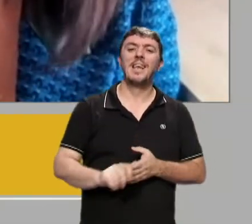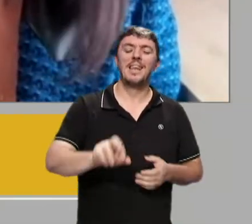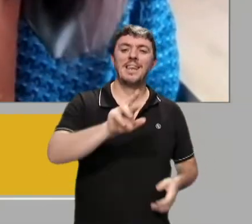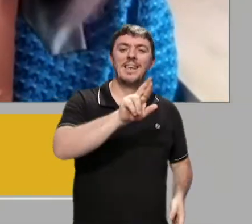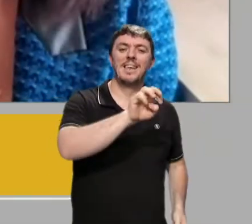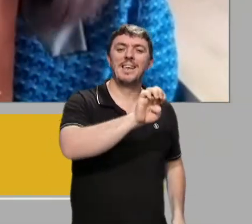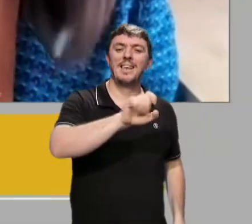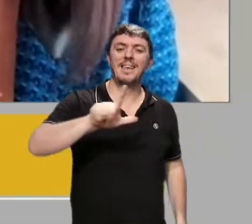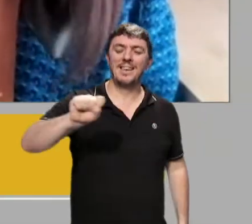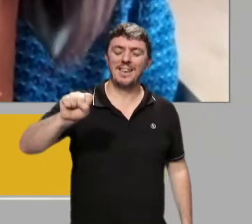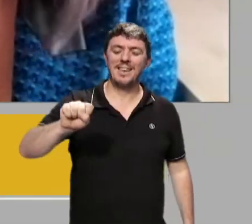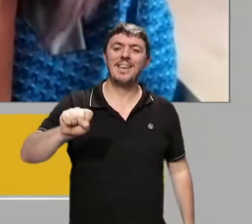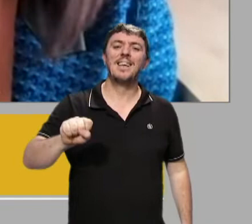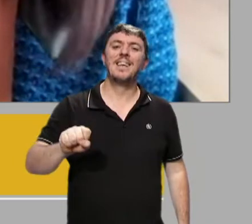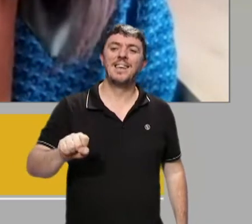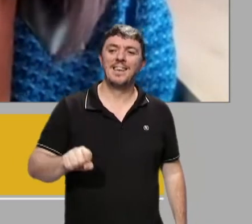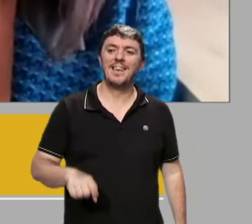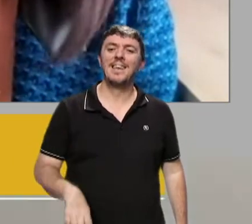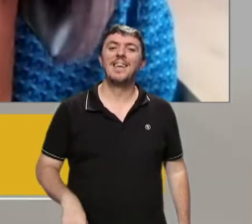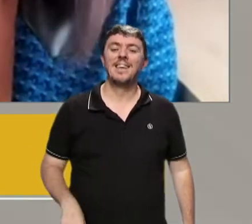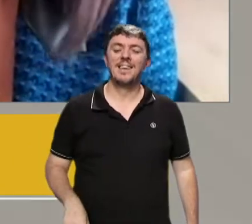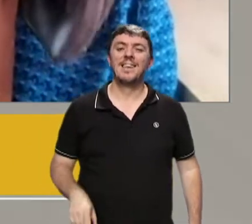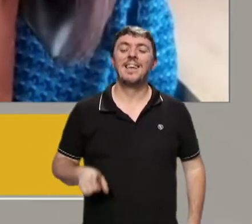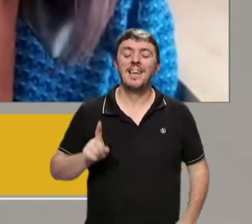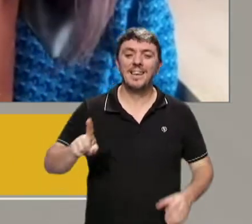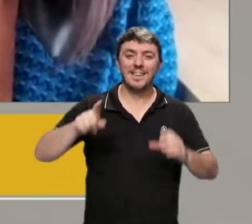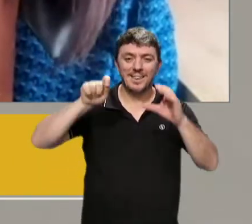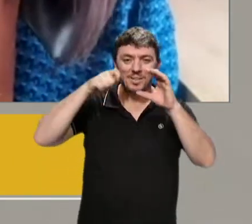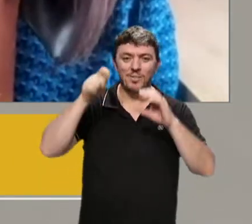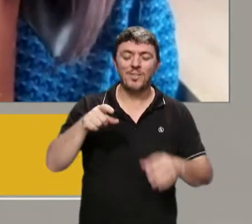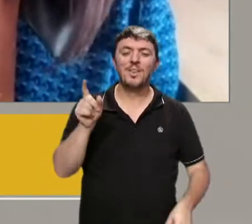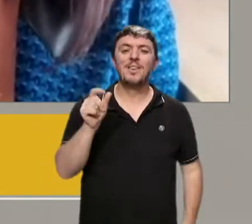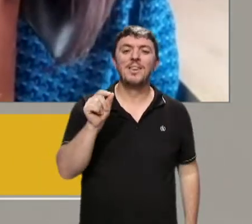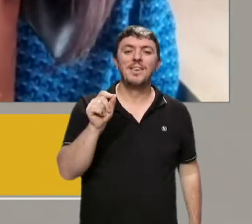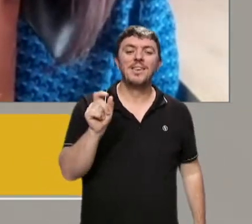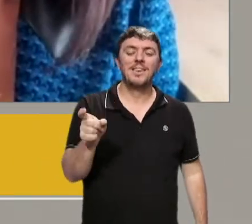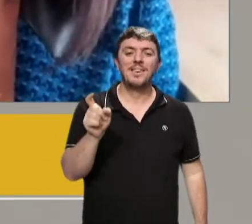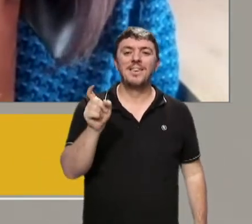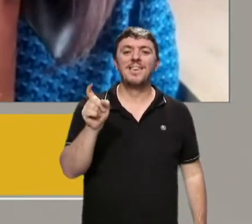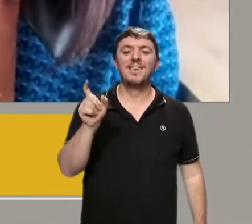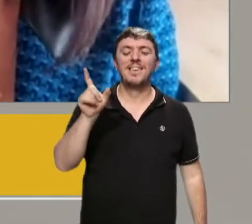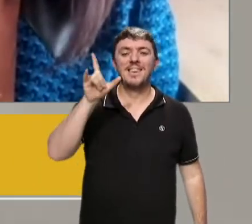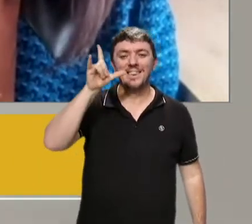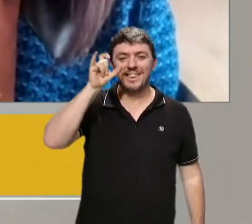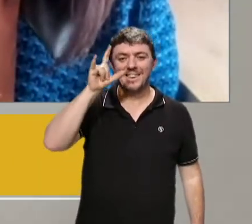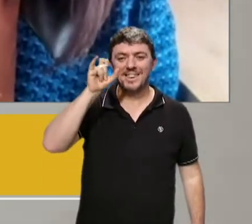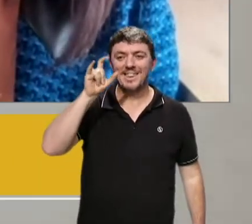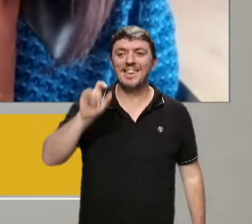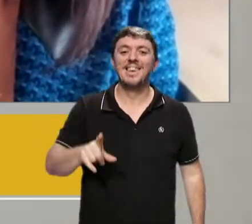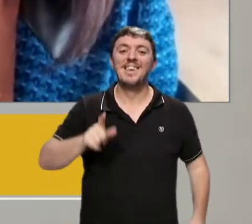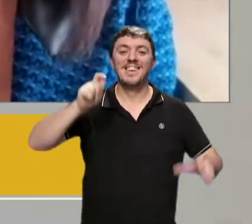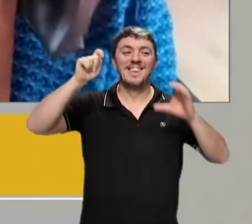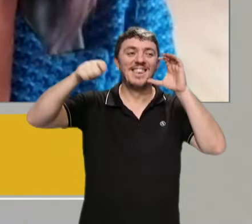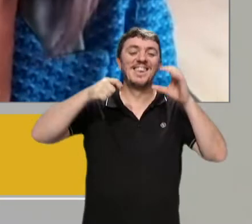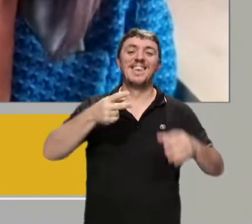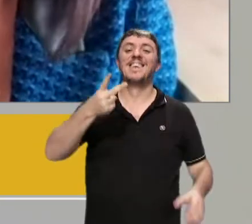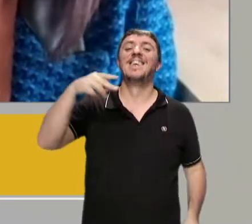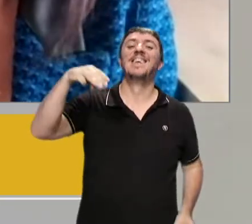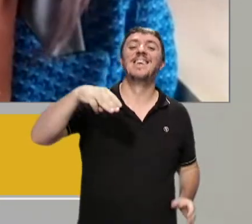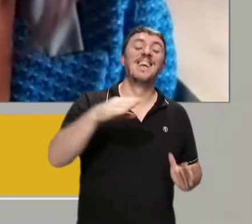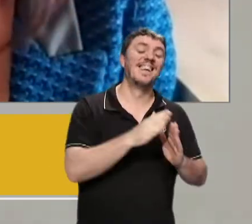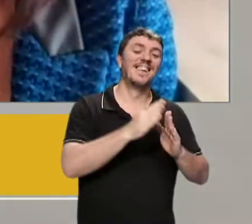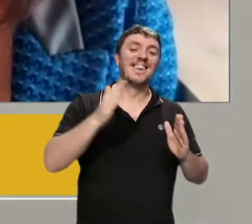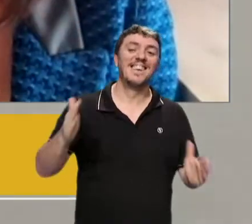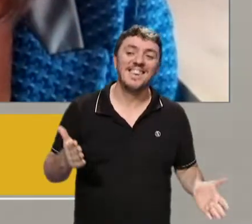Reels é a plataforma de vídeos do Isso. Instagram. Eu não consigo fazer vídeo curto, né? Eu já falo demais, aí eu fiz um vídeo de 2 minutos, que aí